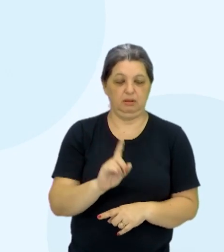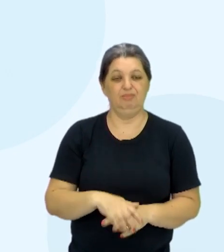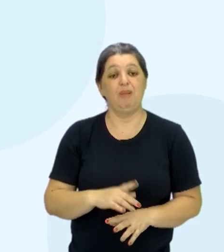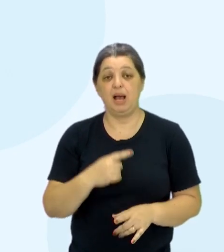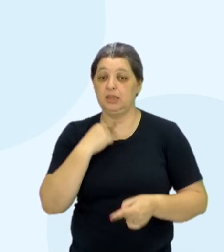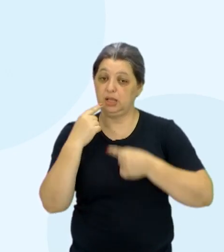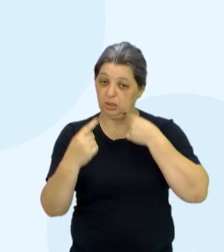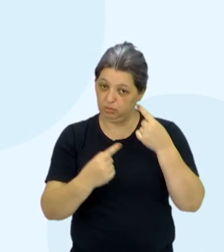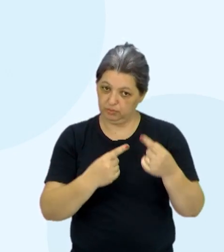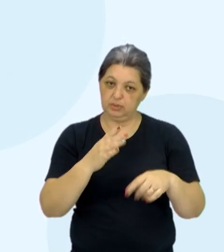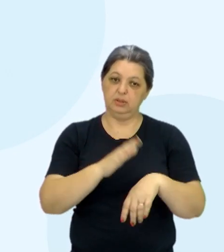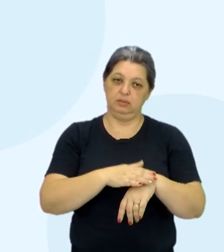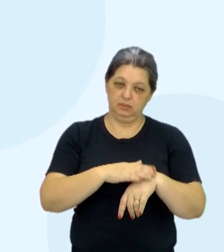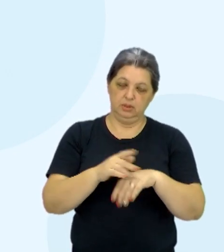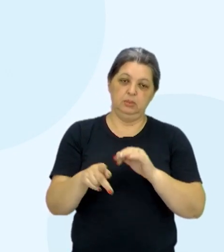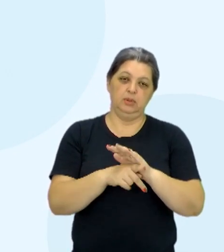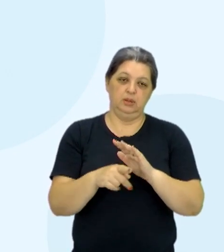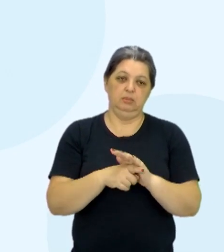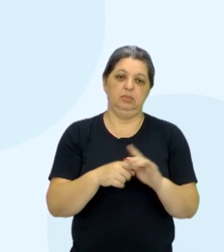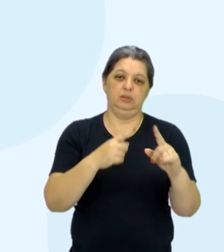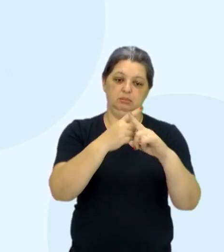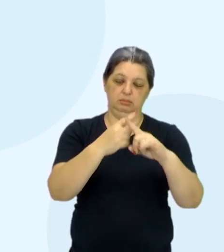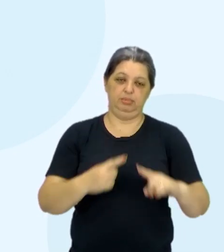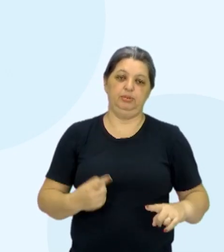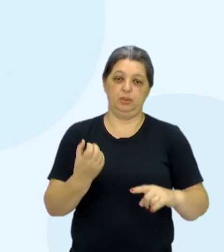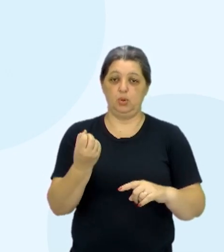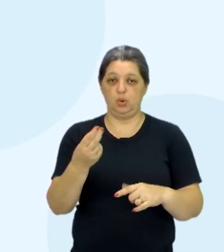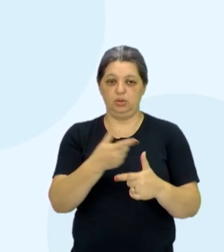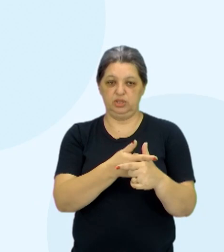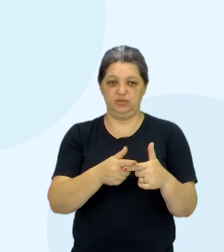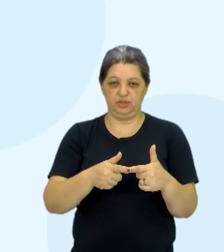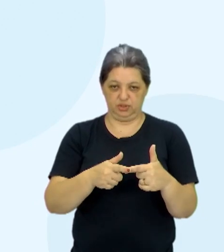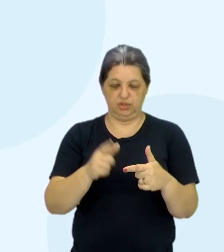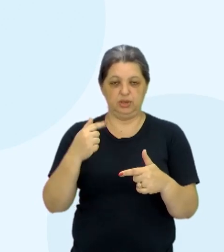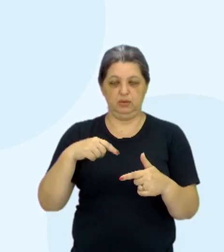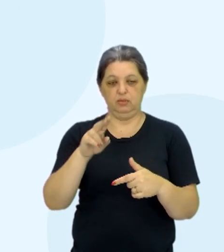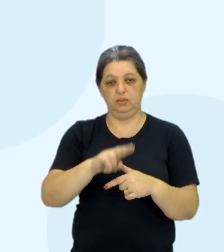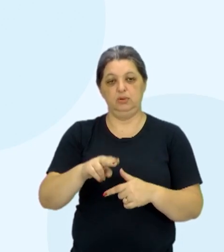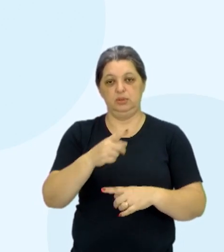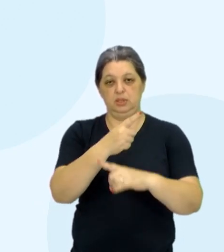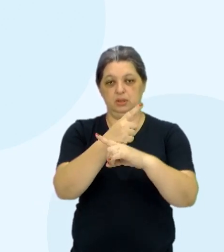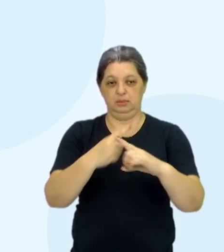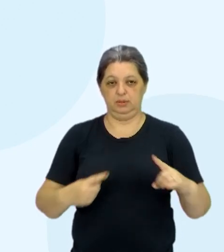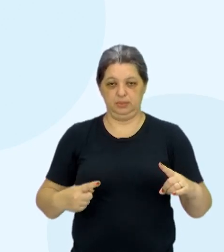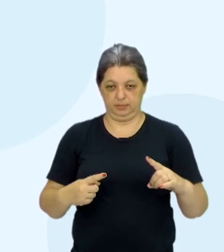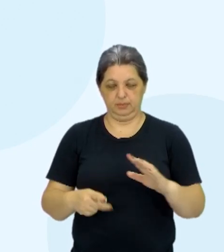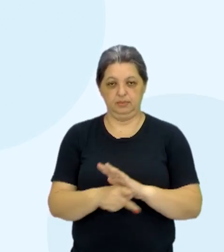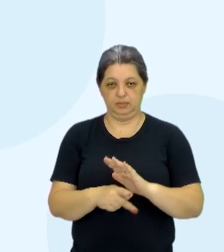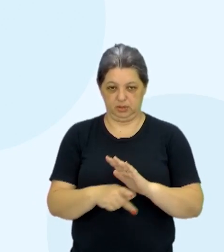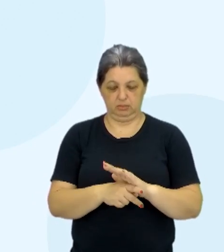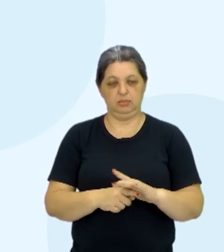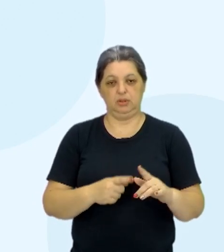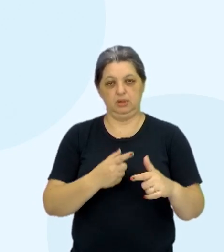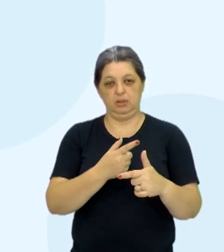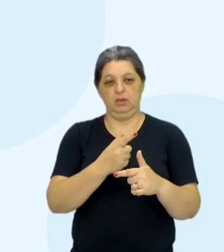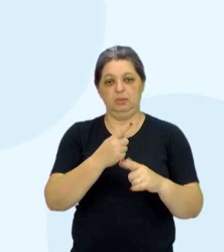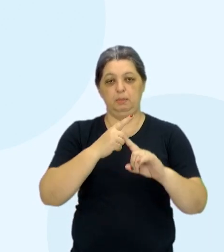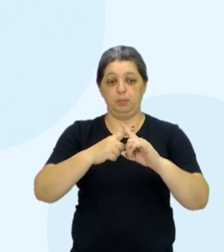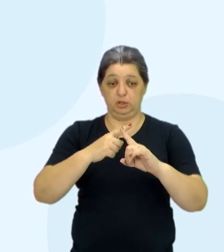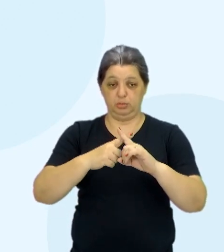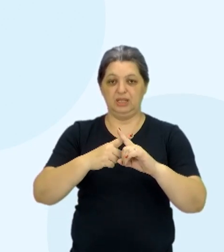dúvida, a gente faz ou a regra de 3 ou divide. Neste caso aqui, eu vou fazer a regra de 3. Eu vou multiplicar cruzado, né? A